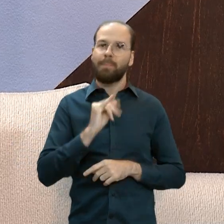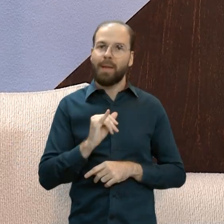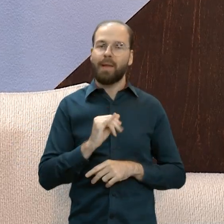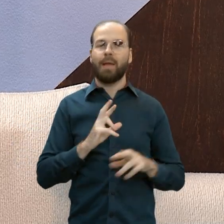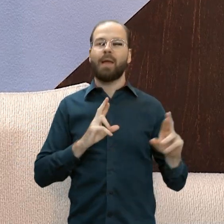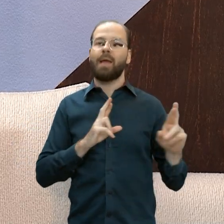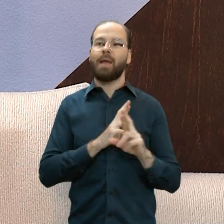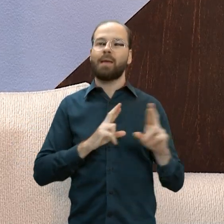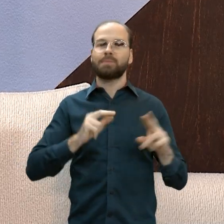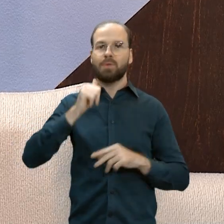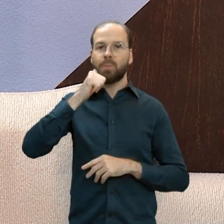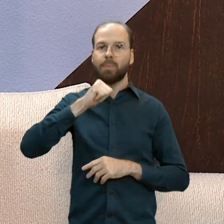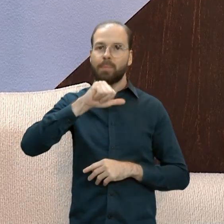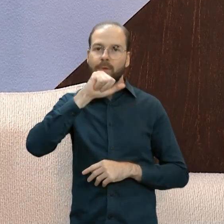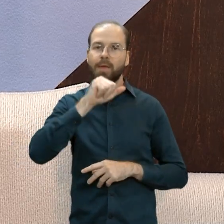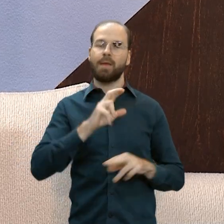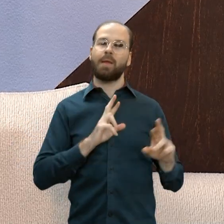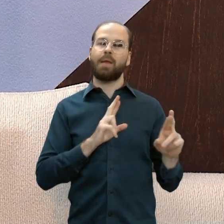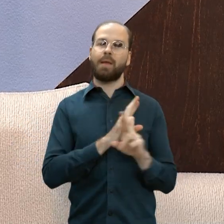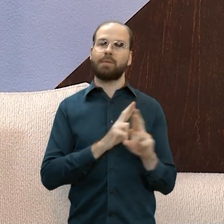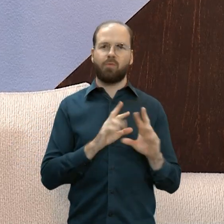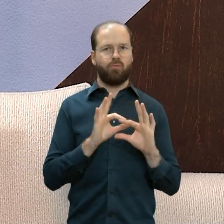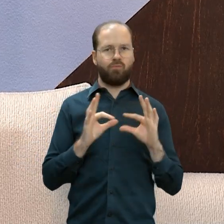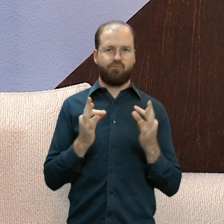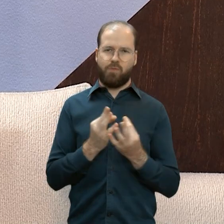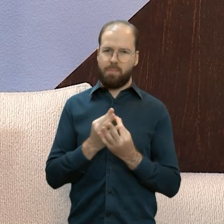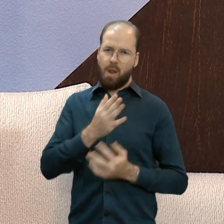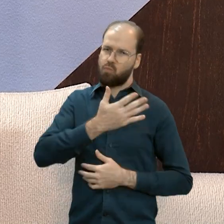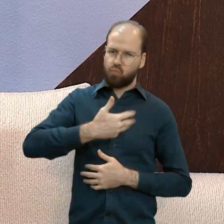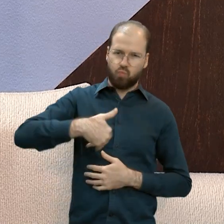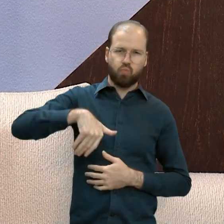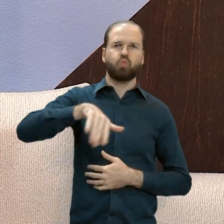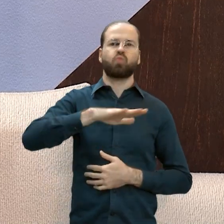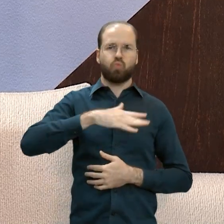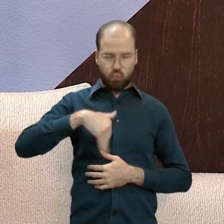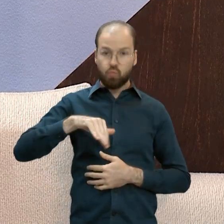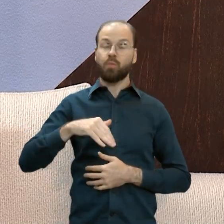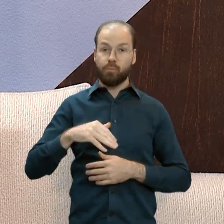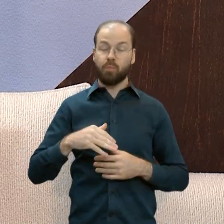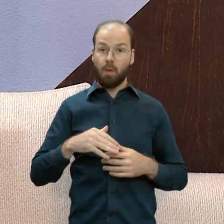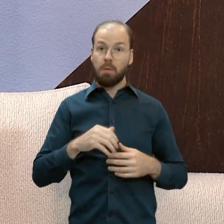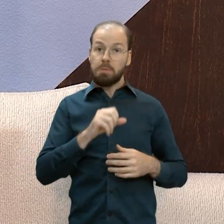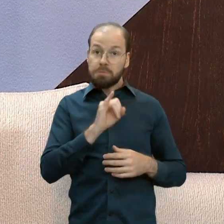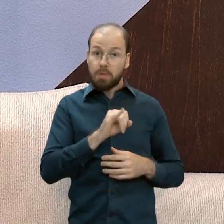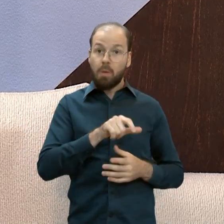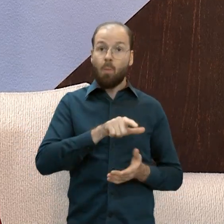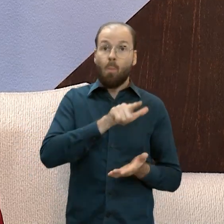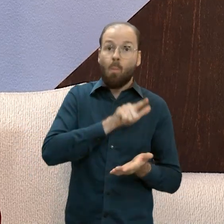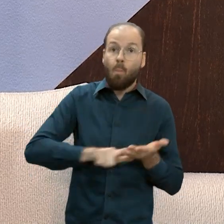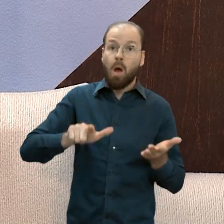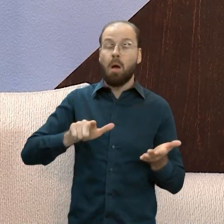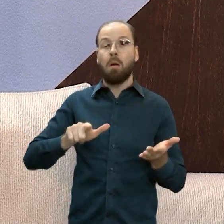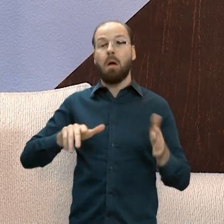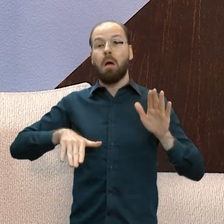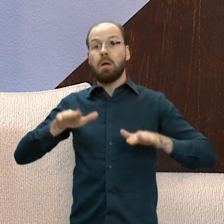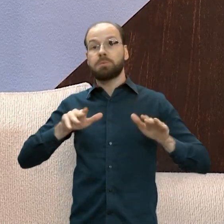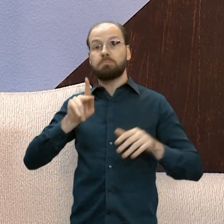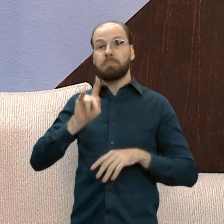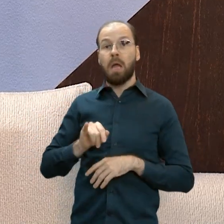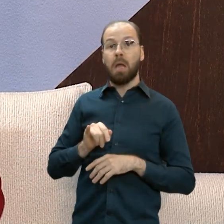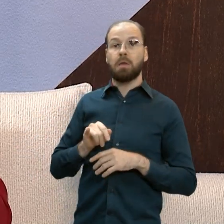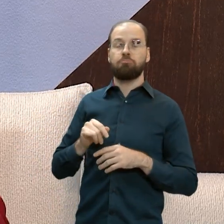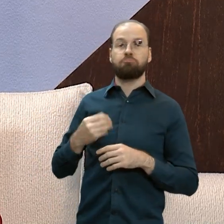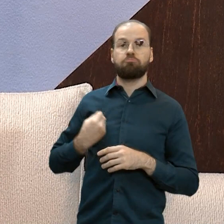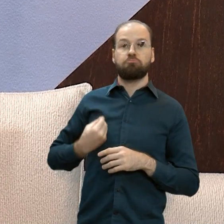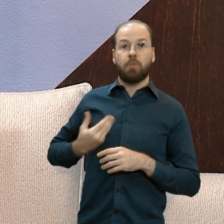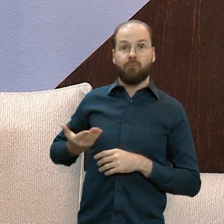com a mãe, ou da relação com a família, de um modo geral. E quando essa ausência for necessária, por exemplo, os pais estão no trabalho, ou os